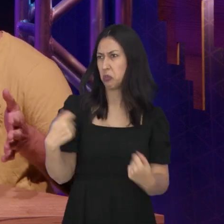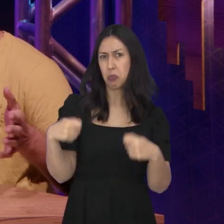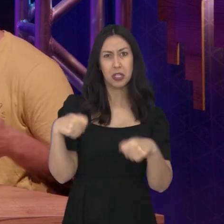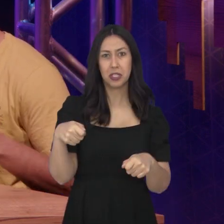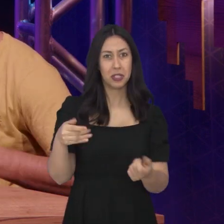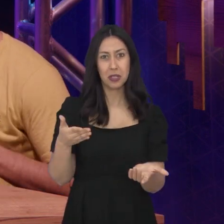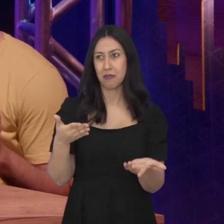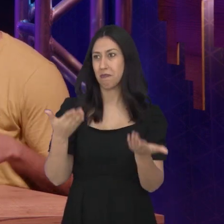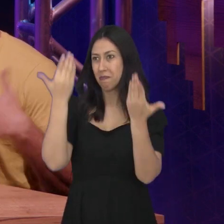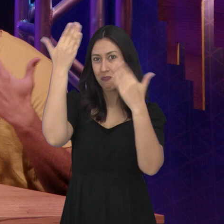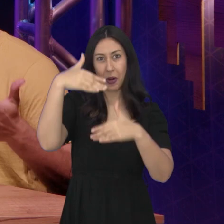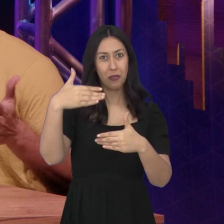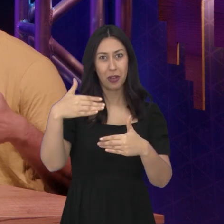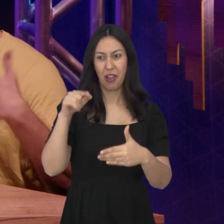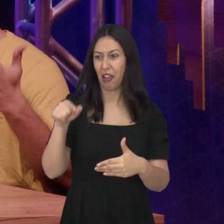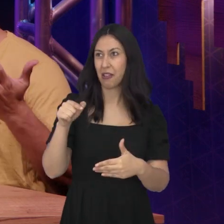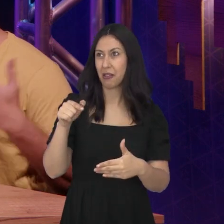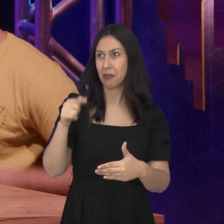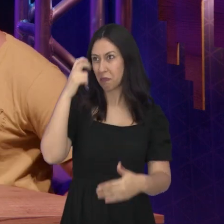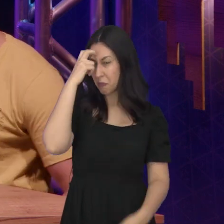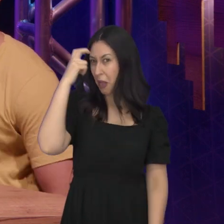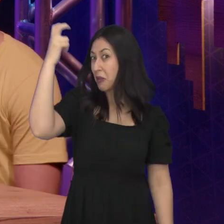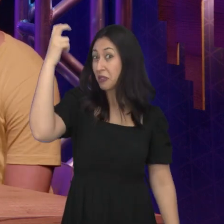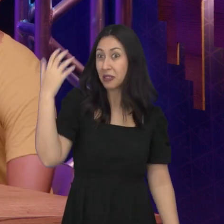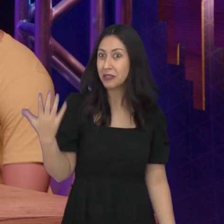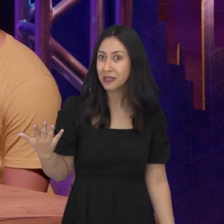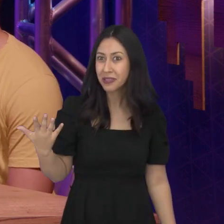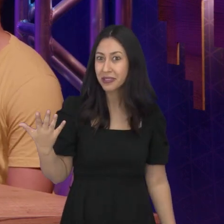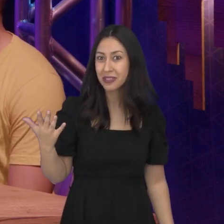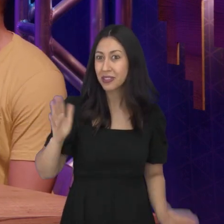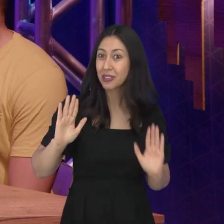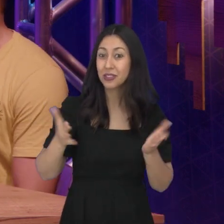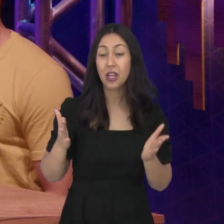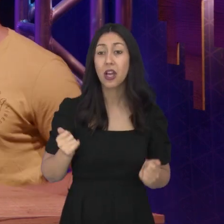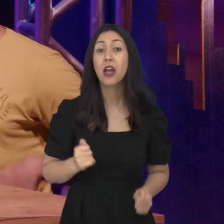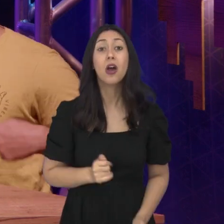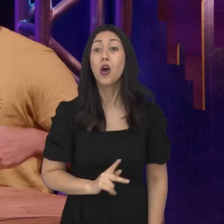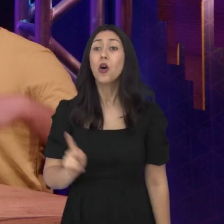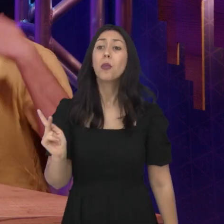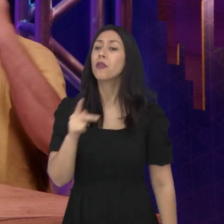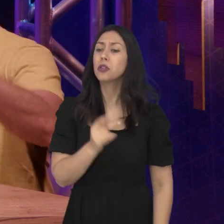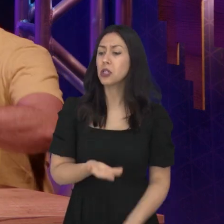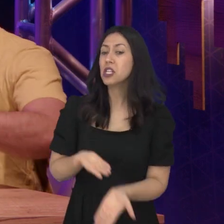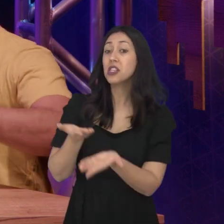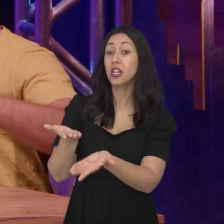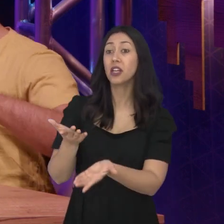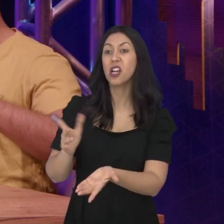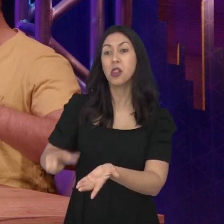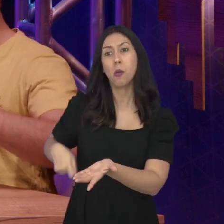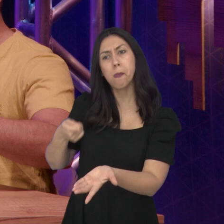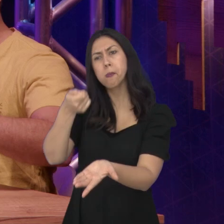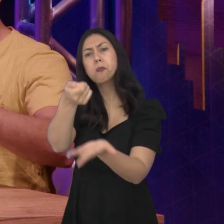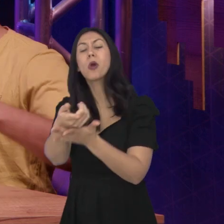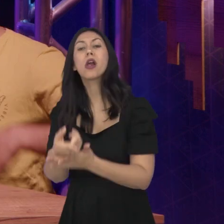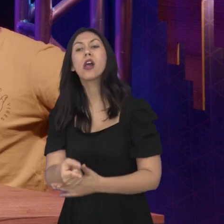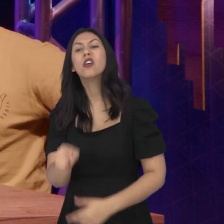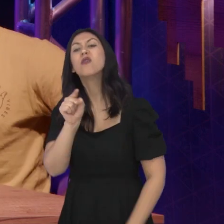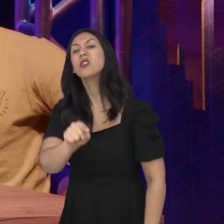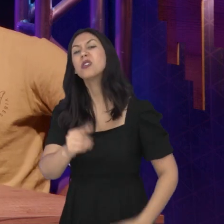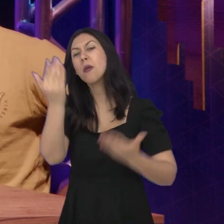então, né? De Porque tão gênio. São mais gênio que a prova, cara. O professor entrega a prova pra ele, ele tira outra, assim,